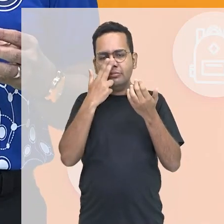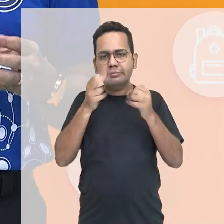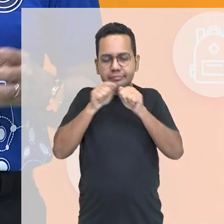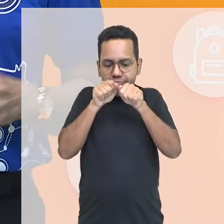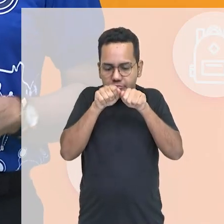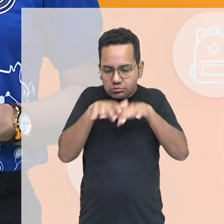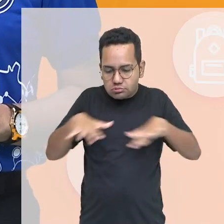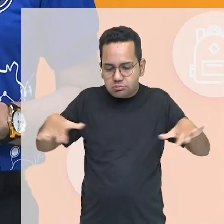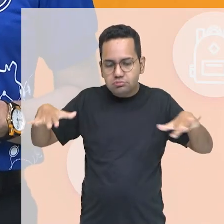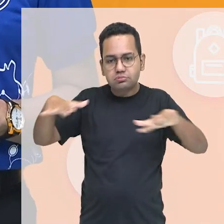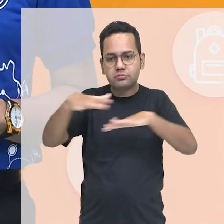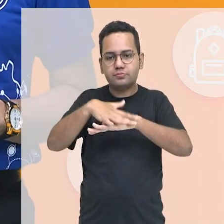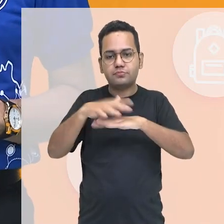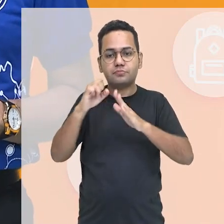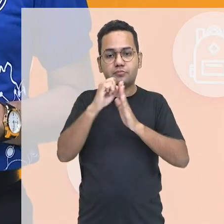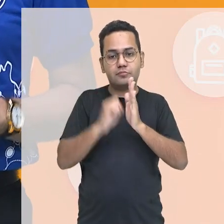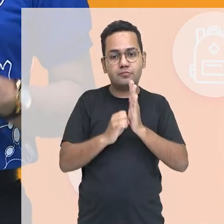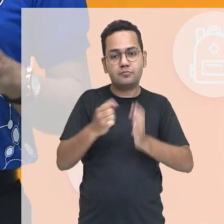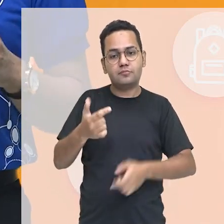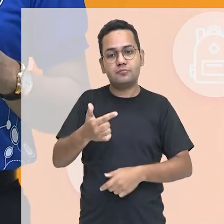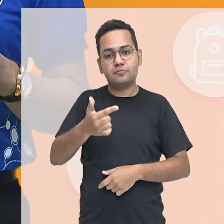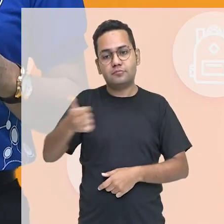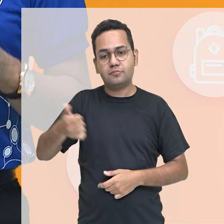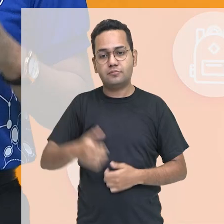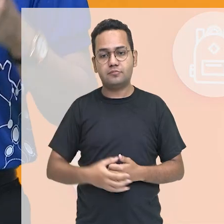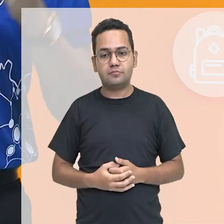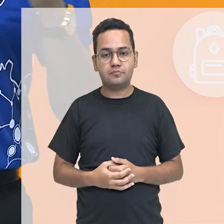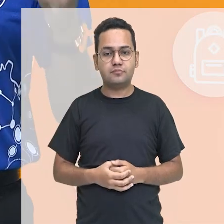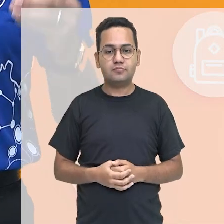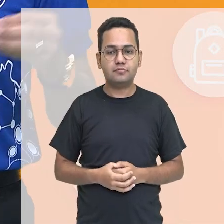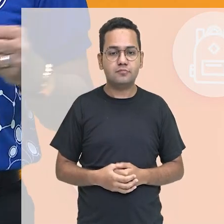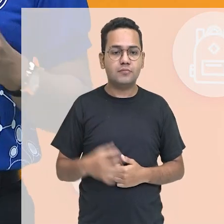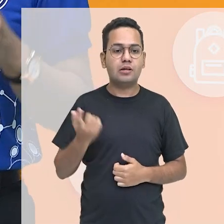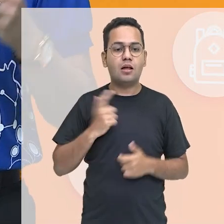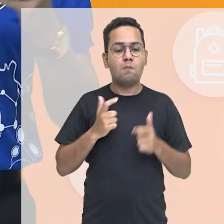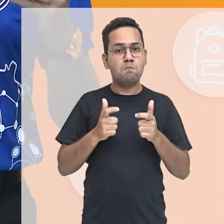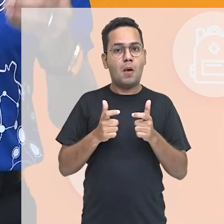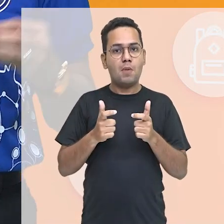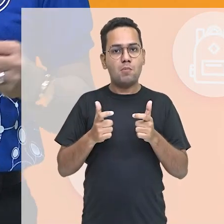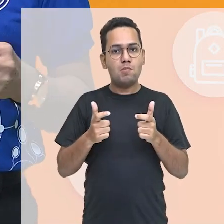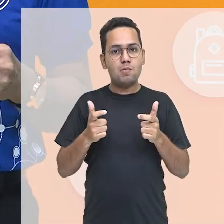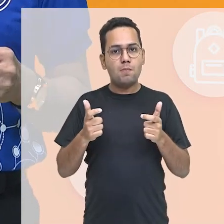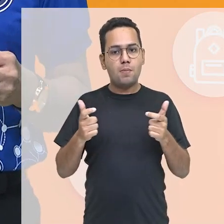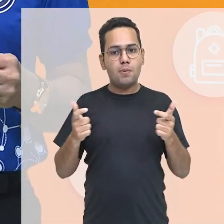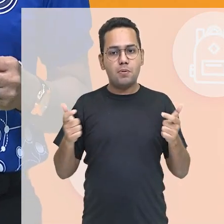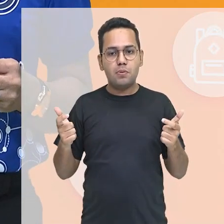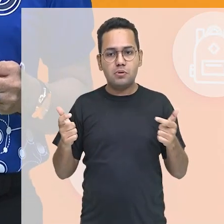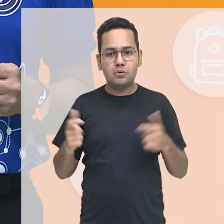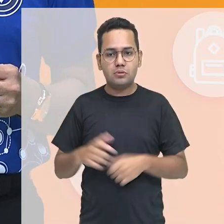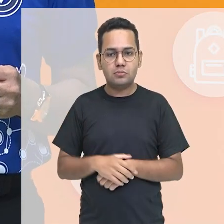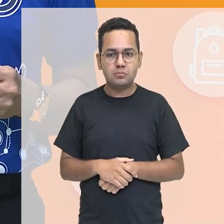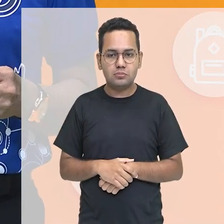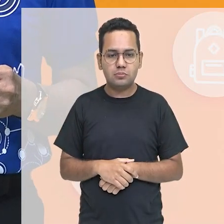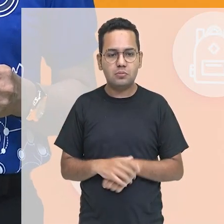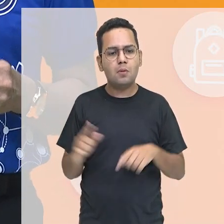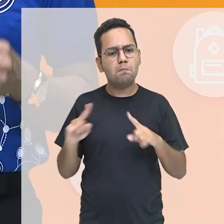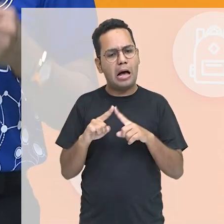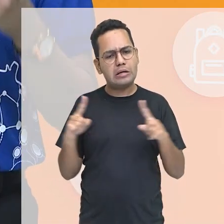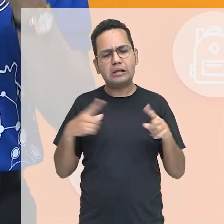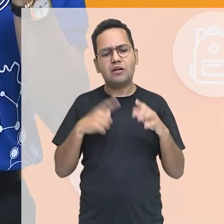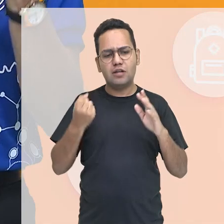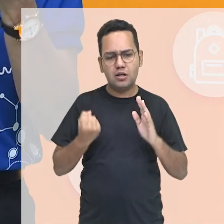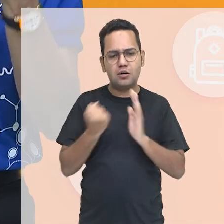alastrado agora no século XXI de forma crescente, subjacente e trazendo